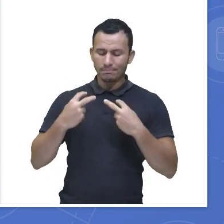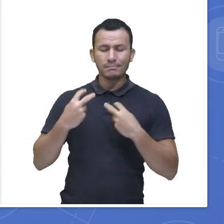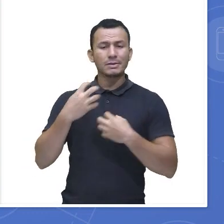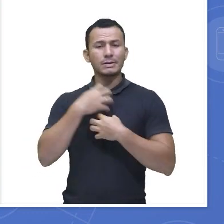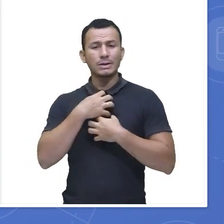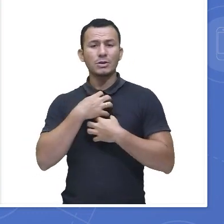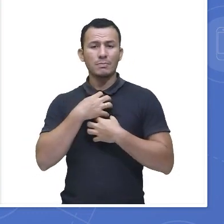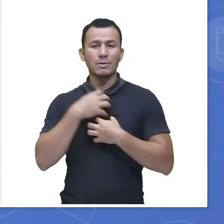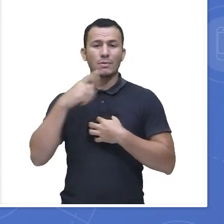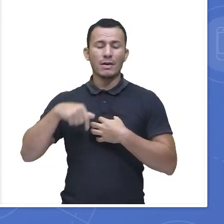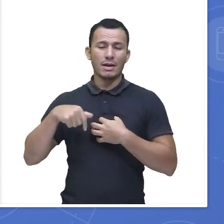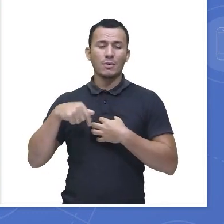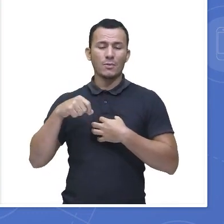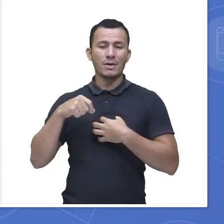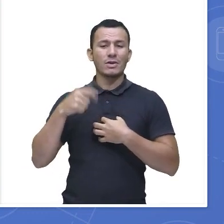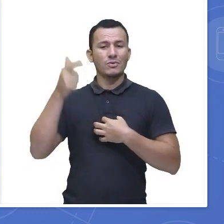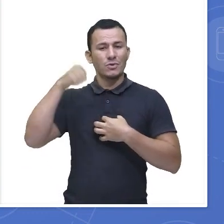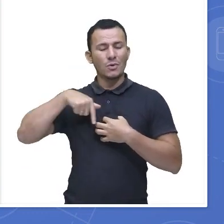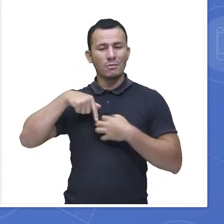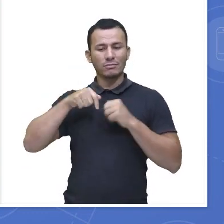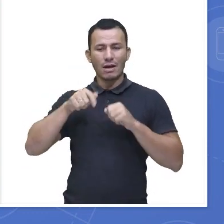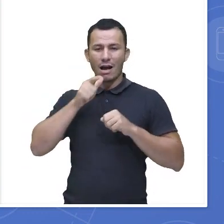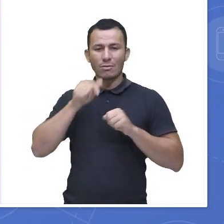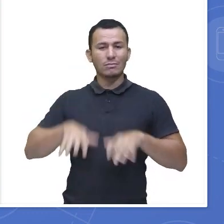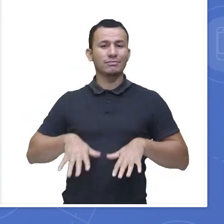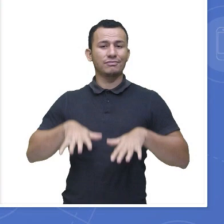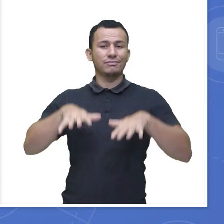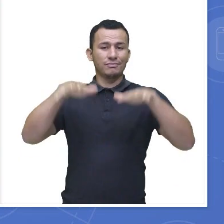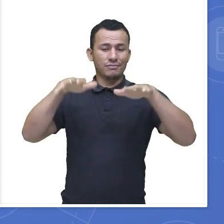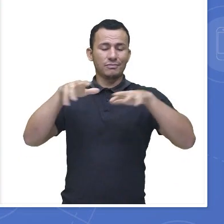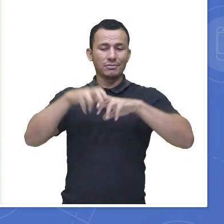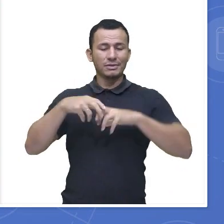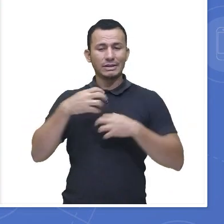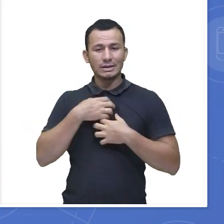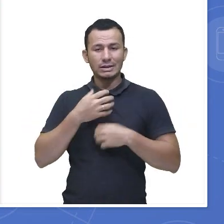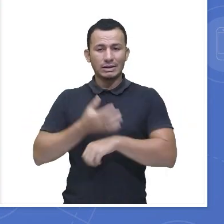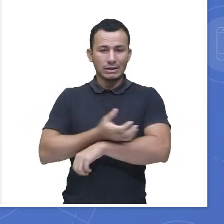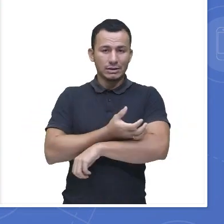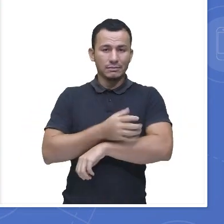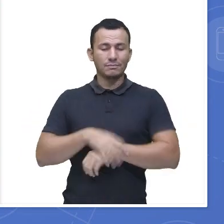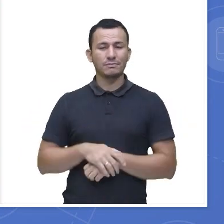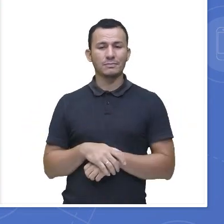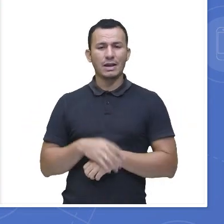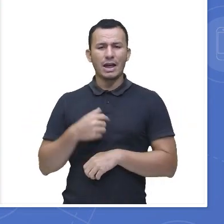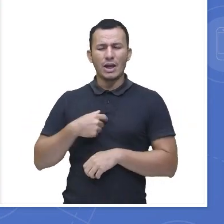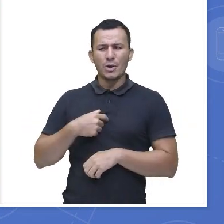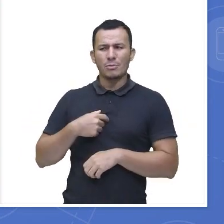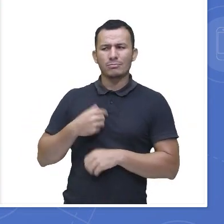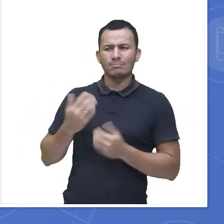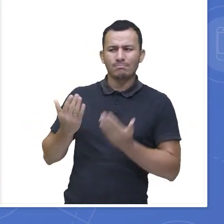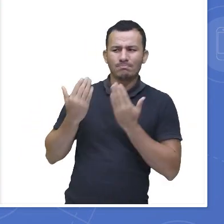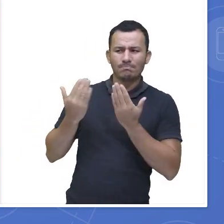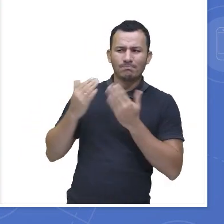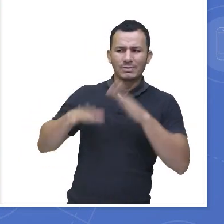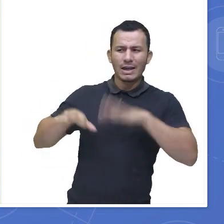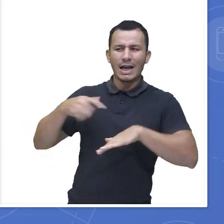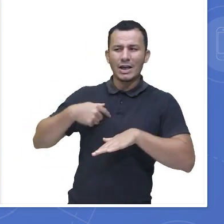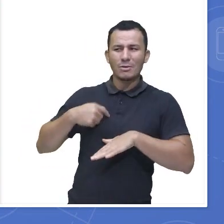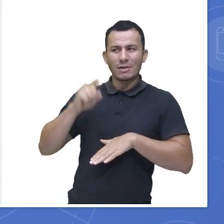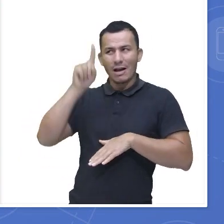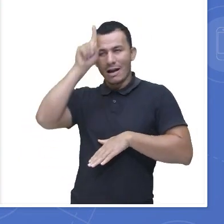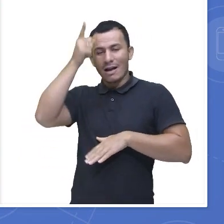um segundo dilúvio. Desconfio que escrevi um poema. Veja, está aí,